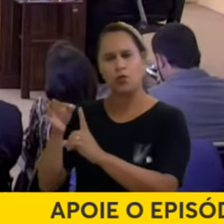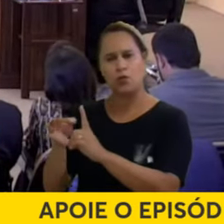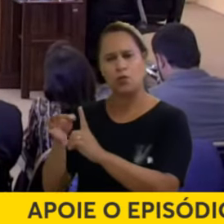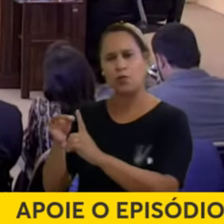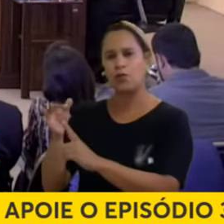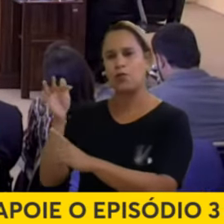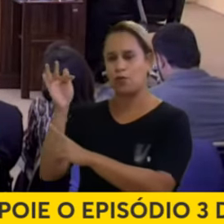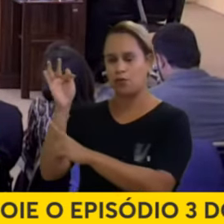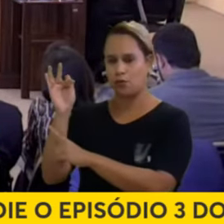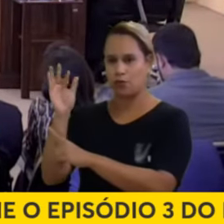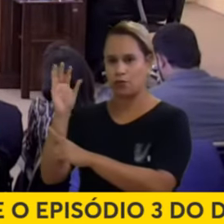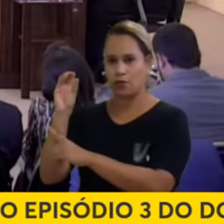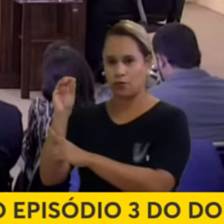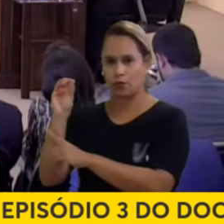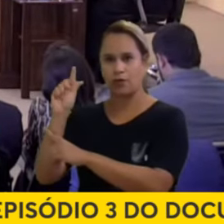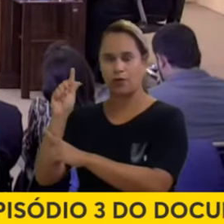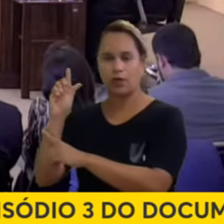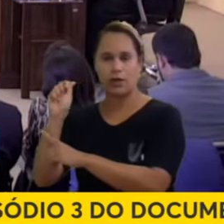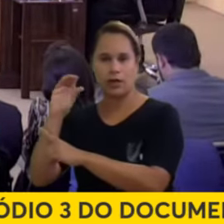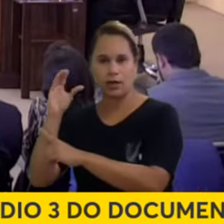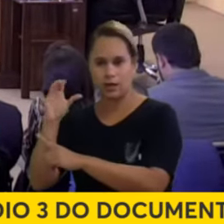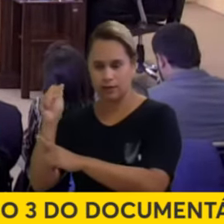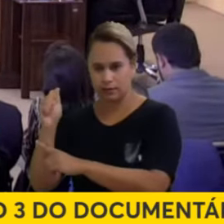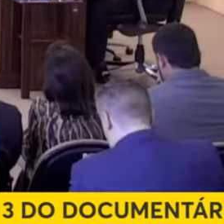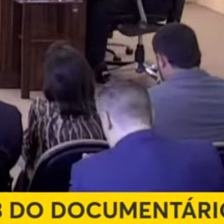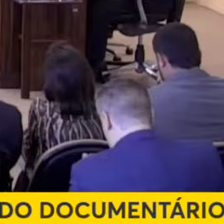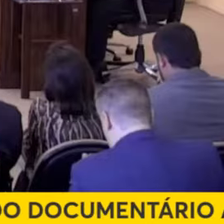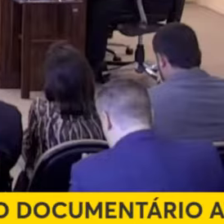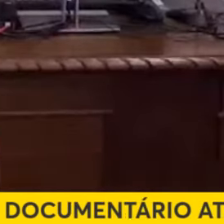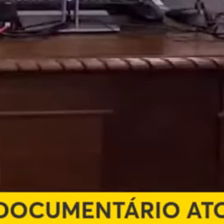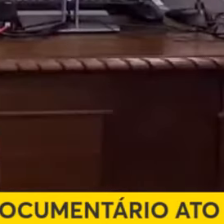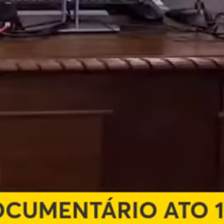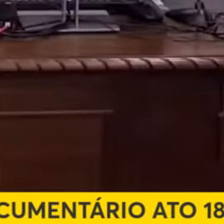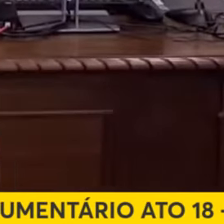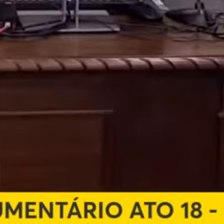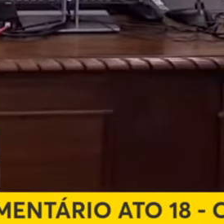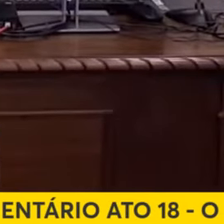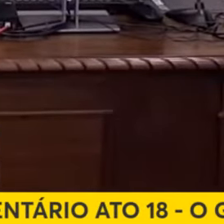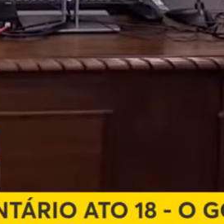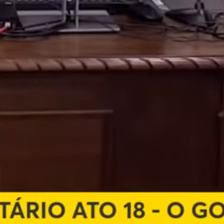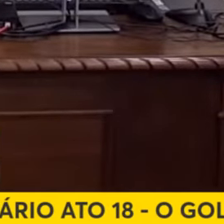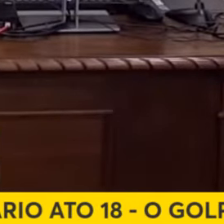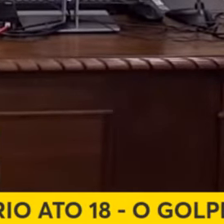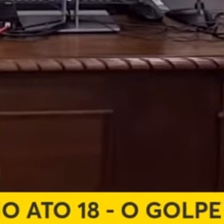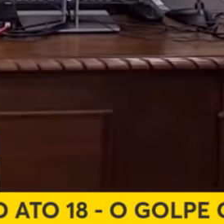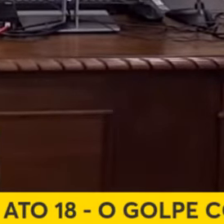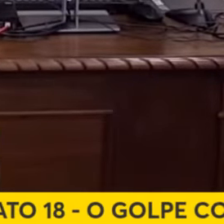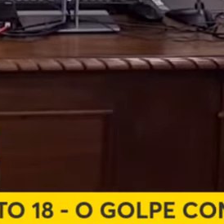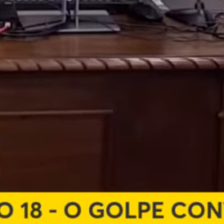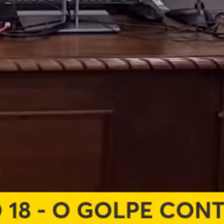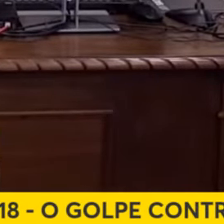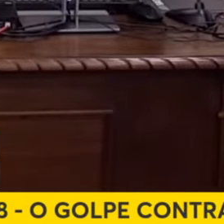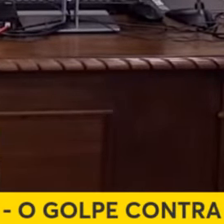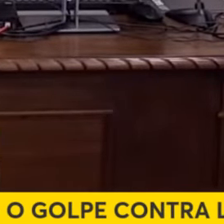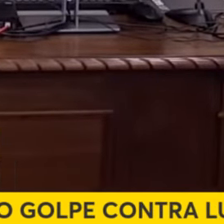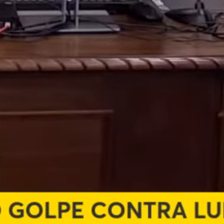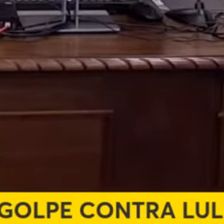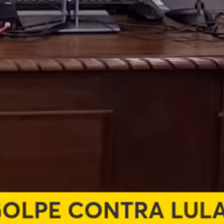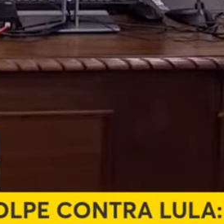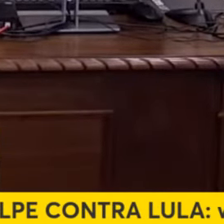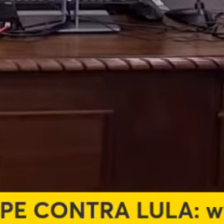sexto Desembargador eleitoral Guilherme Frederico Hernandes denens em sétimo